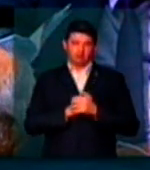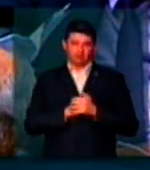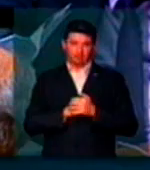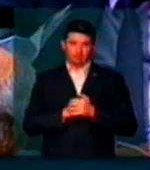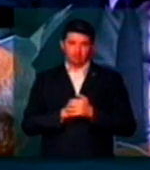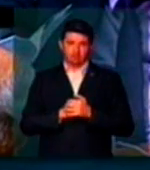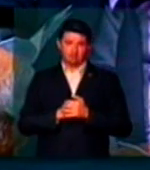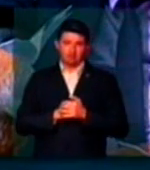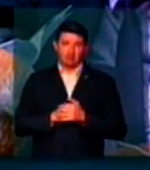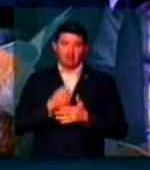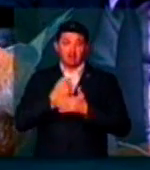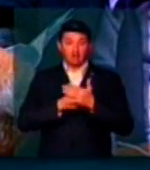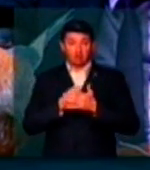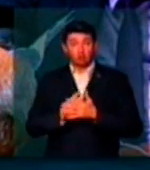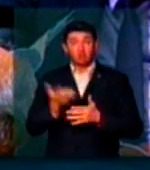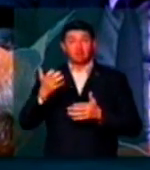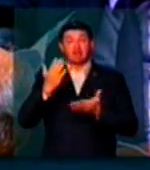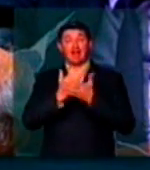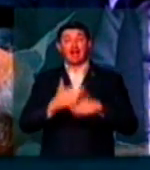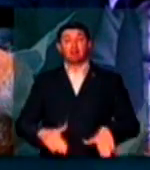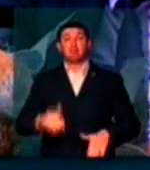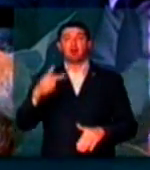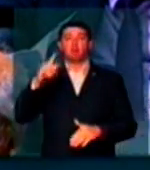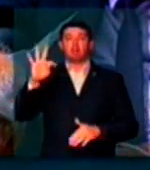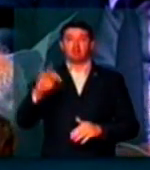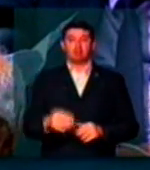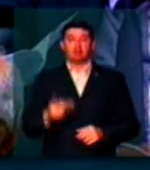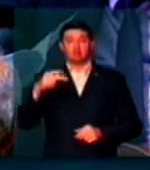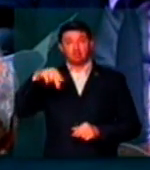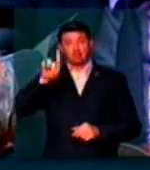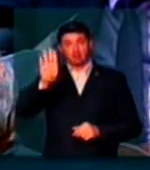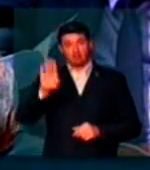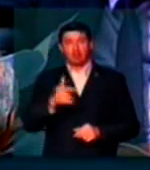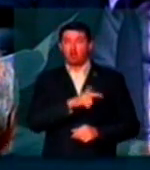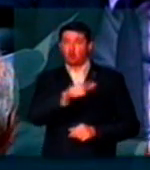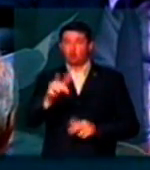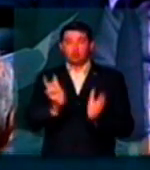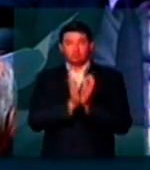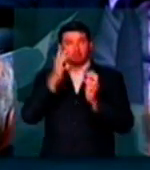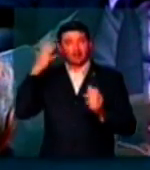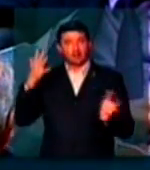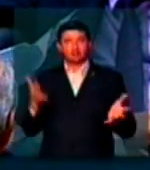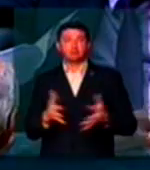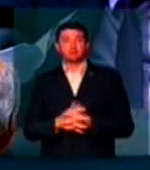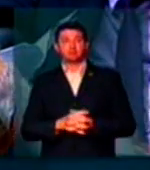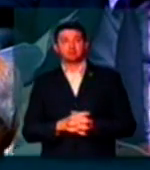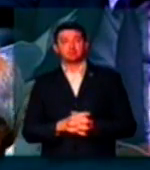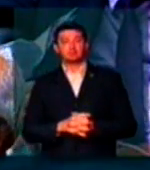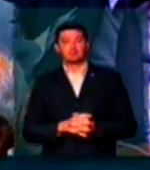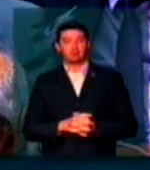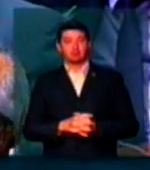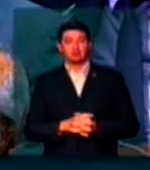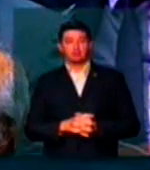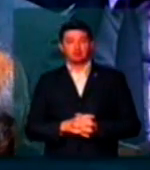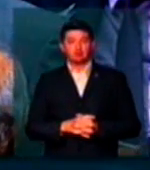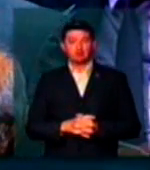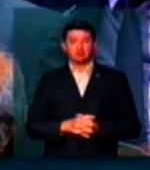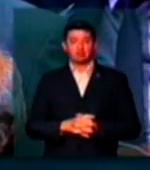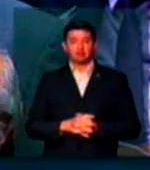que pretende extinguir o PT, o PMDB e outros partidos políticos.